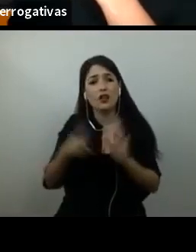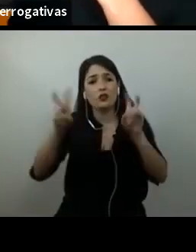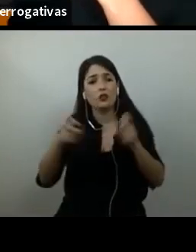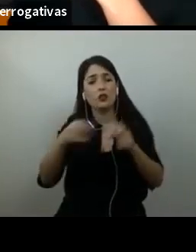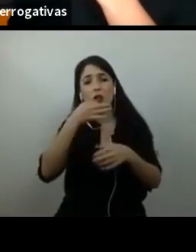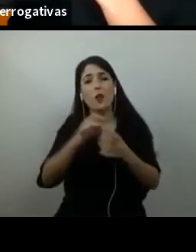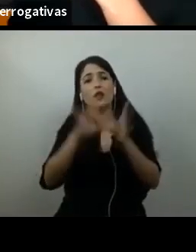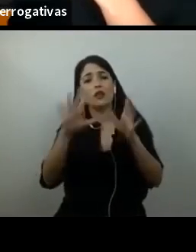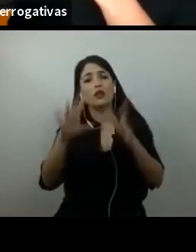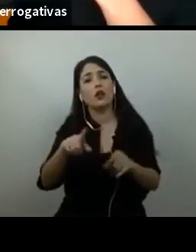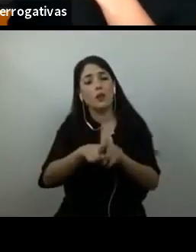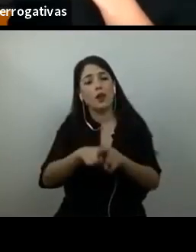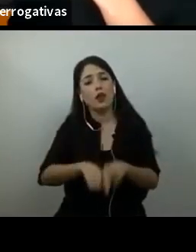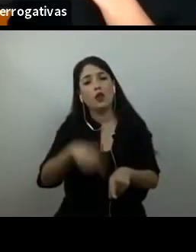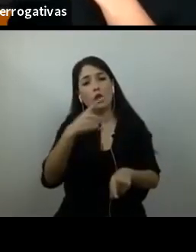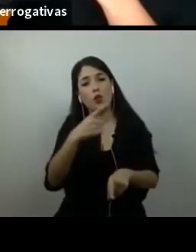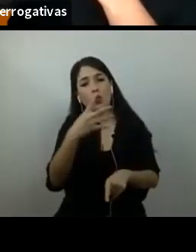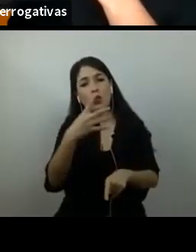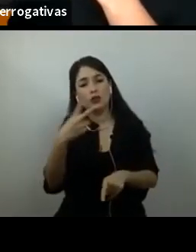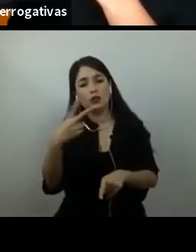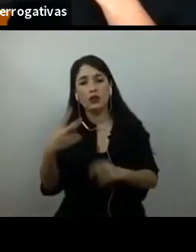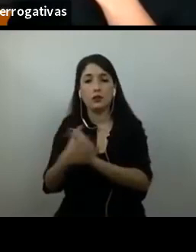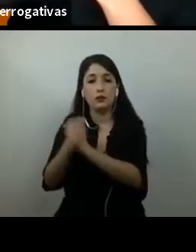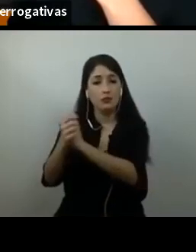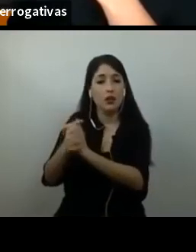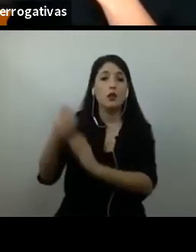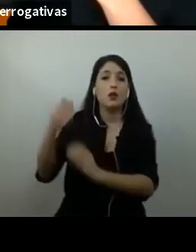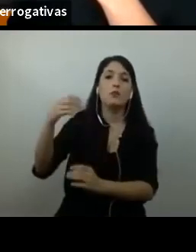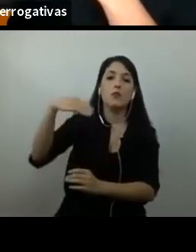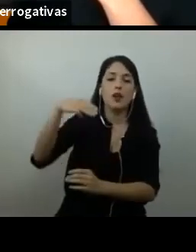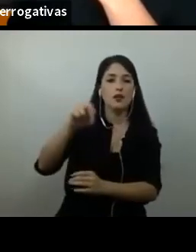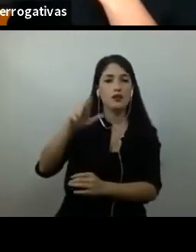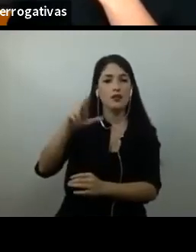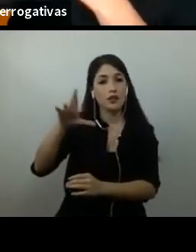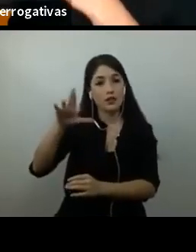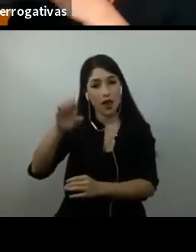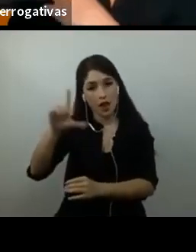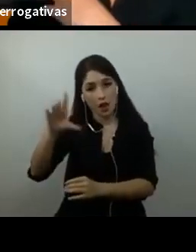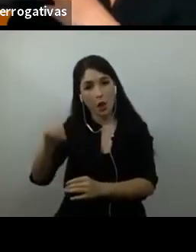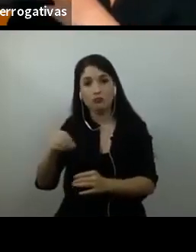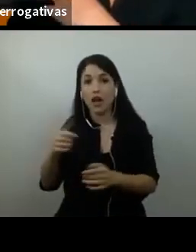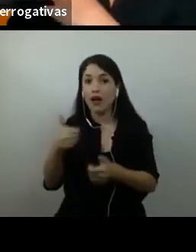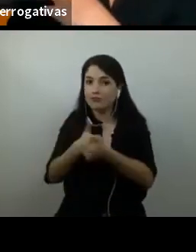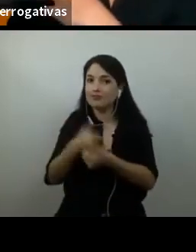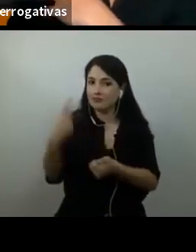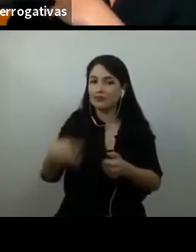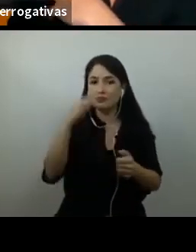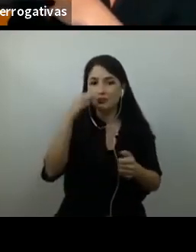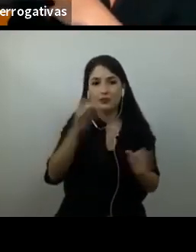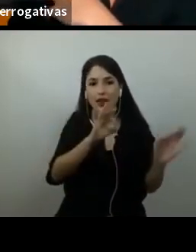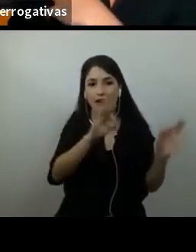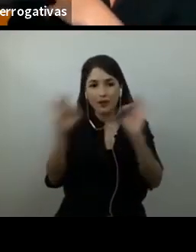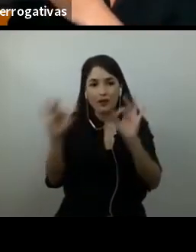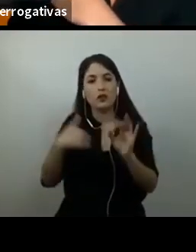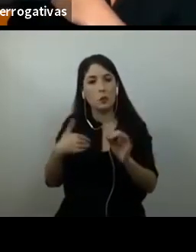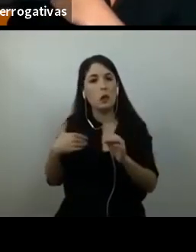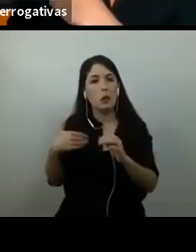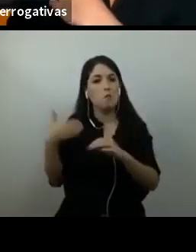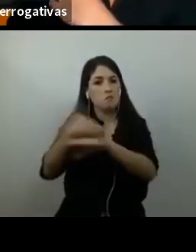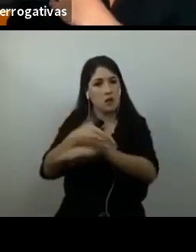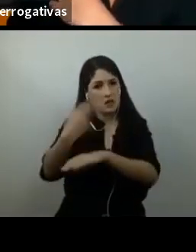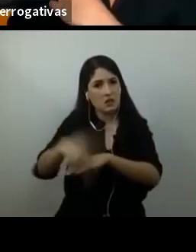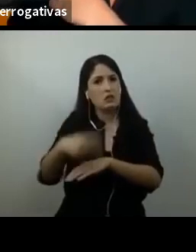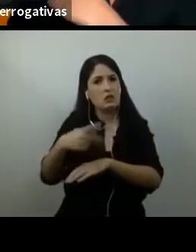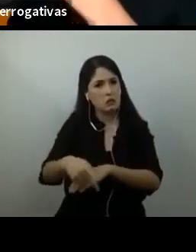Marcelo Nobre, filho do Freitas Nobre. Marcelo está nos acompanhando aqui desde o início desse debate, é um integrante super atuante, né, do Grupo Prerrogativas